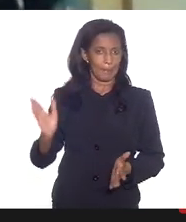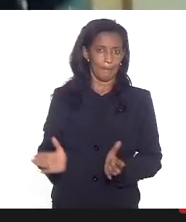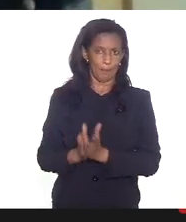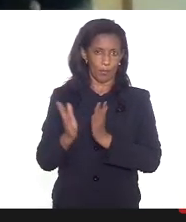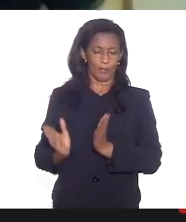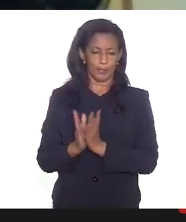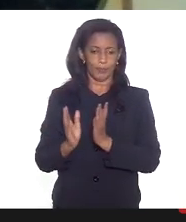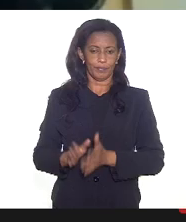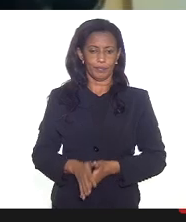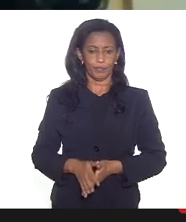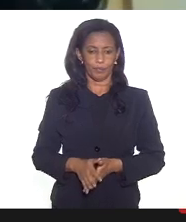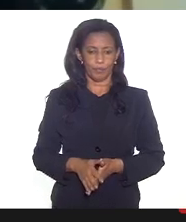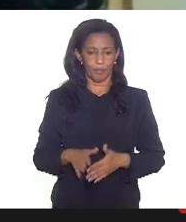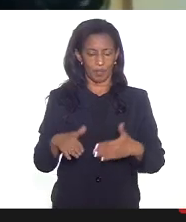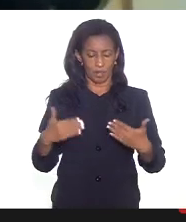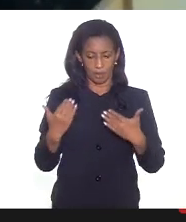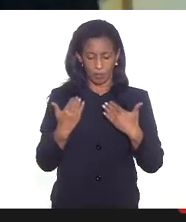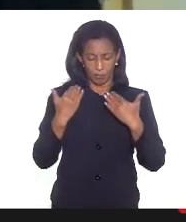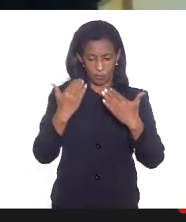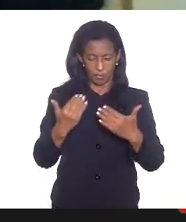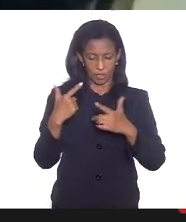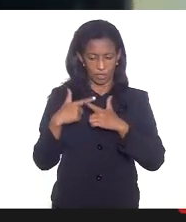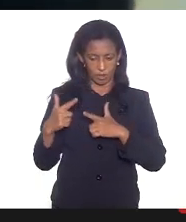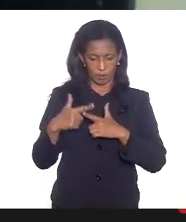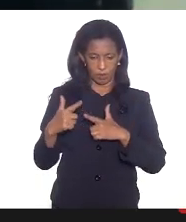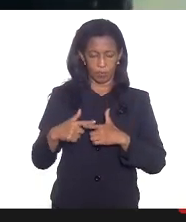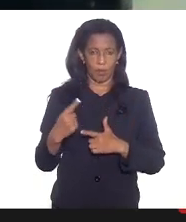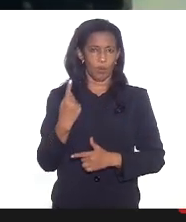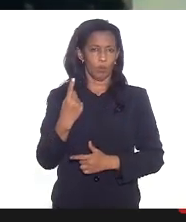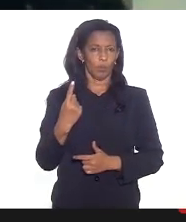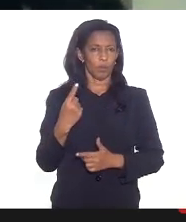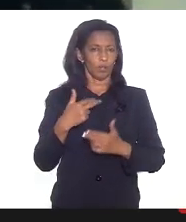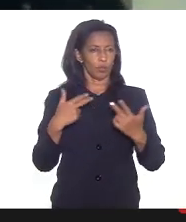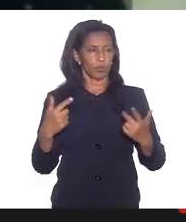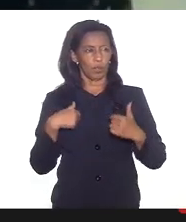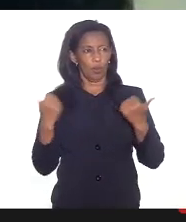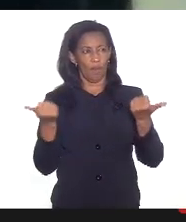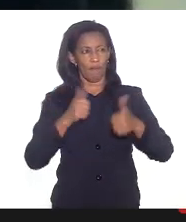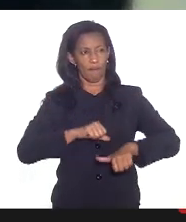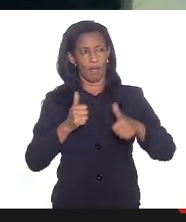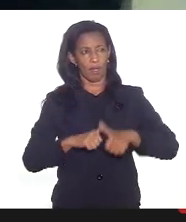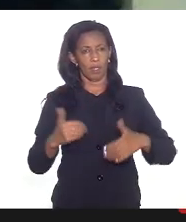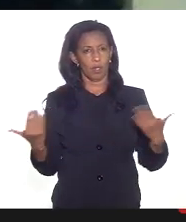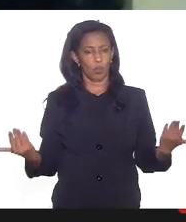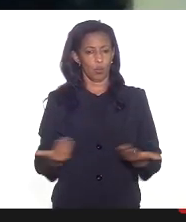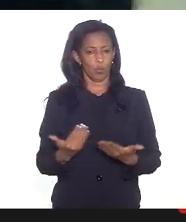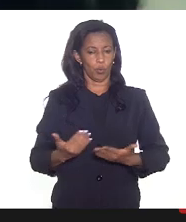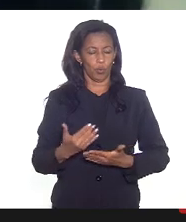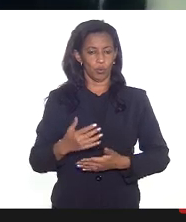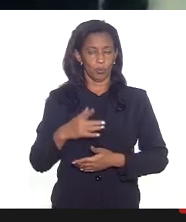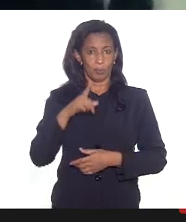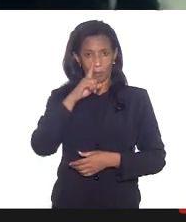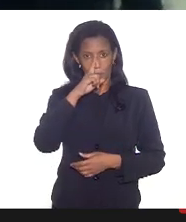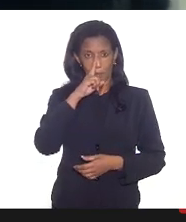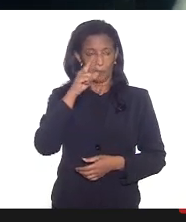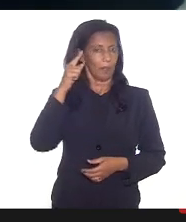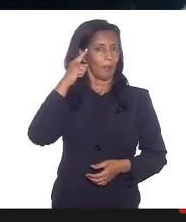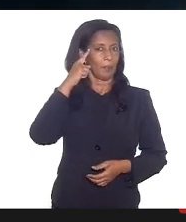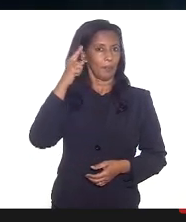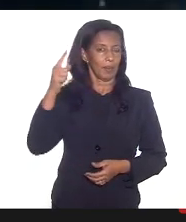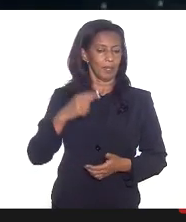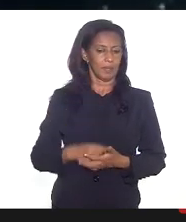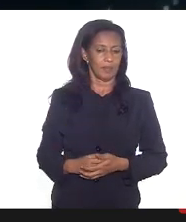pobres então frente a isso uma das questões que eu marque o avaliou hoje com mais gritante para gente pensar